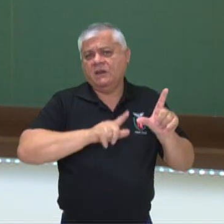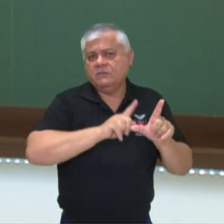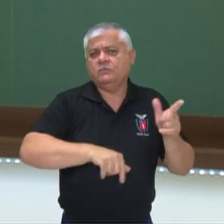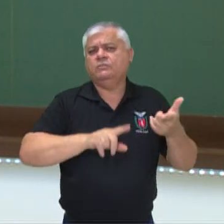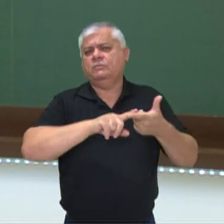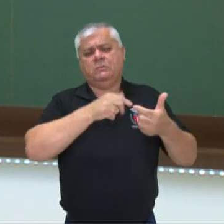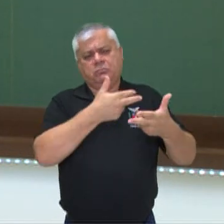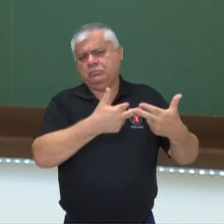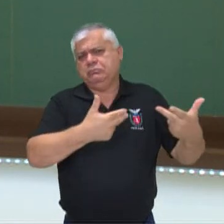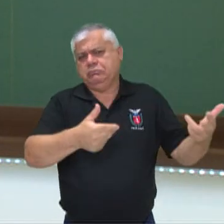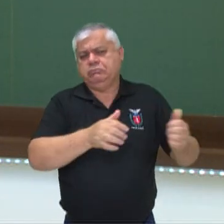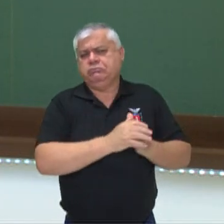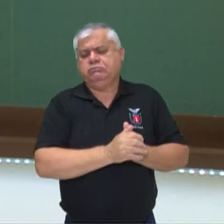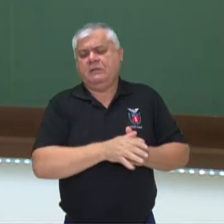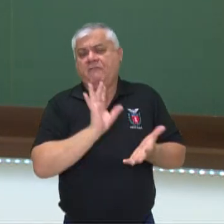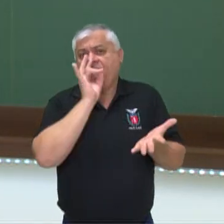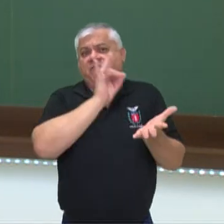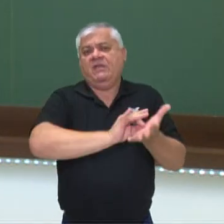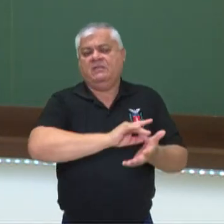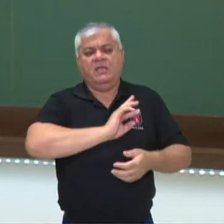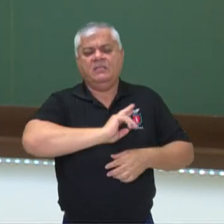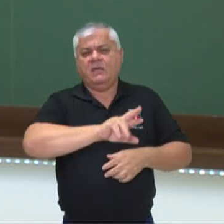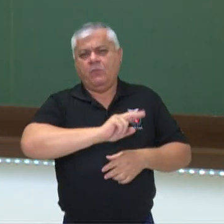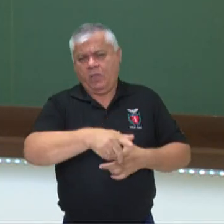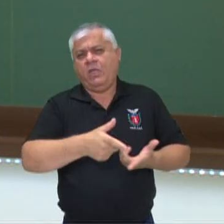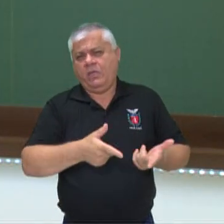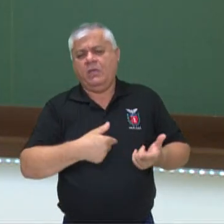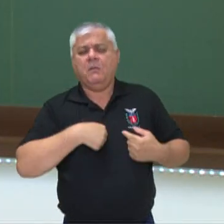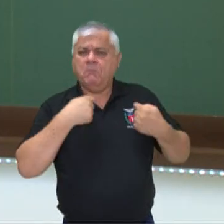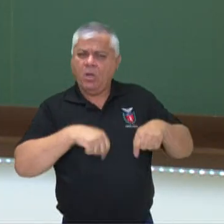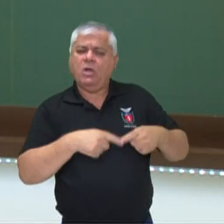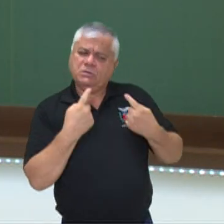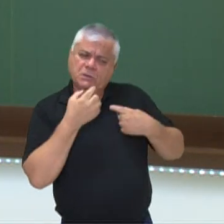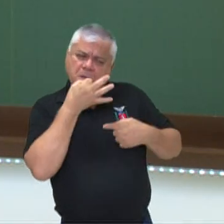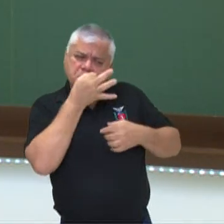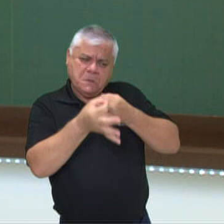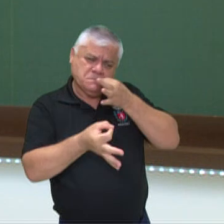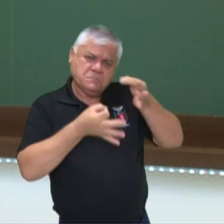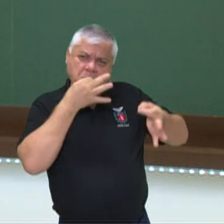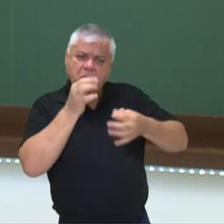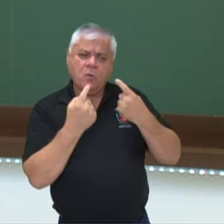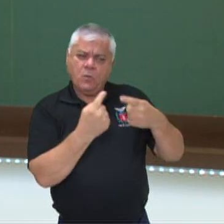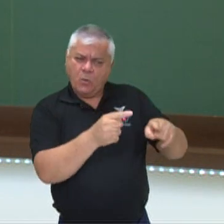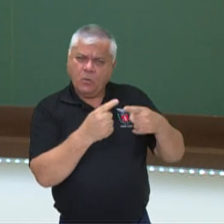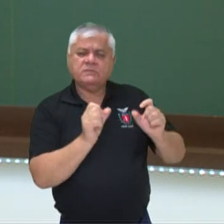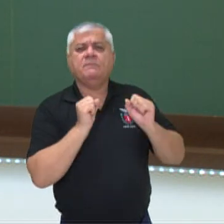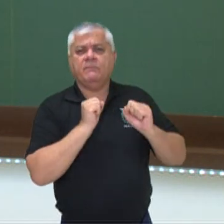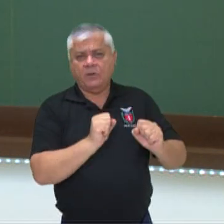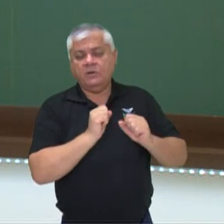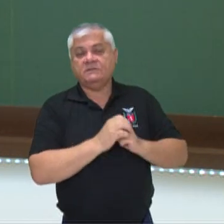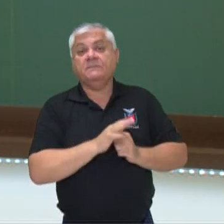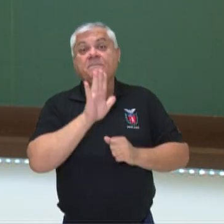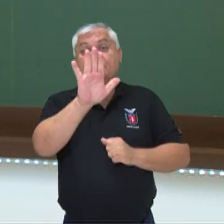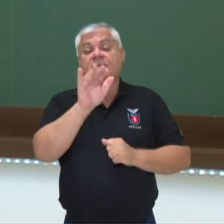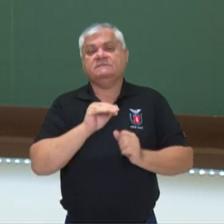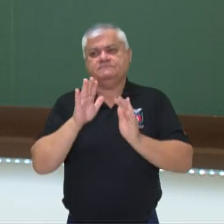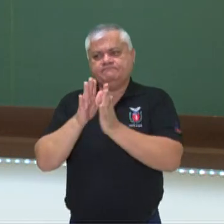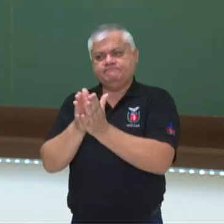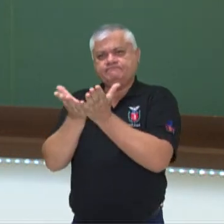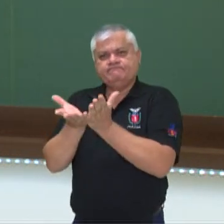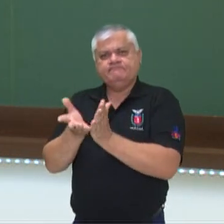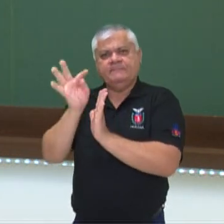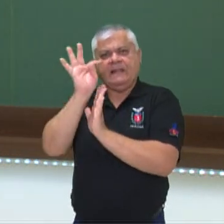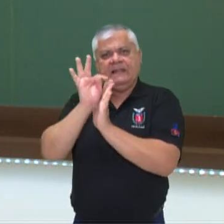revelada, e você também pode questionar o texto comum, você pode argumentar contra. Agora, o texto sagrado, ele